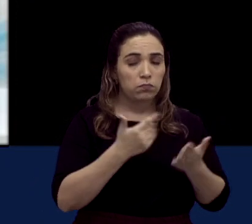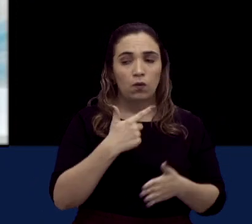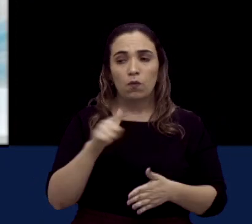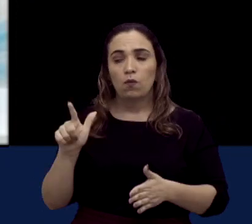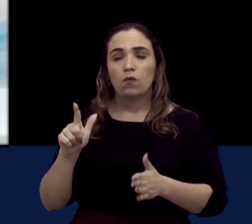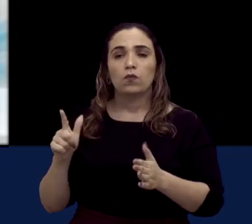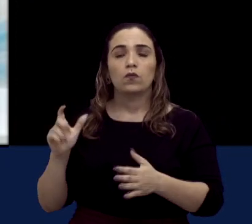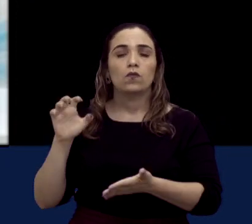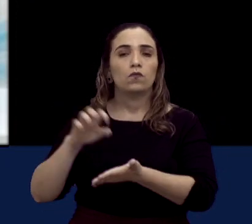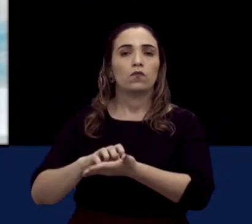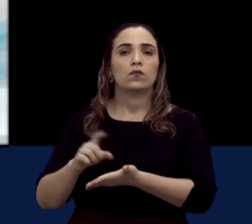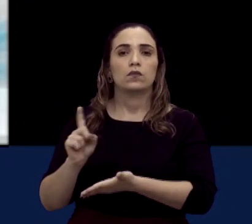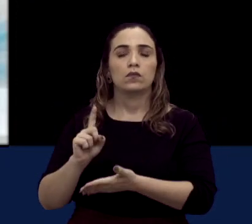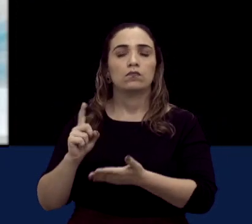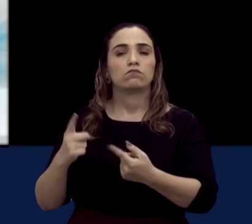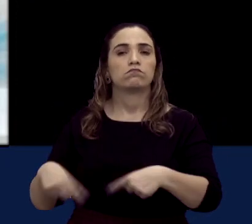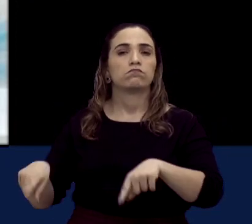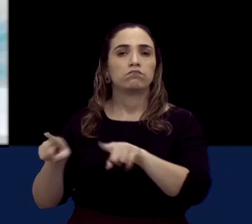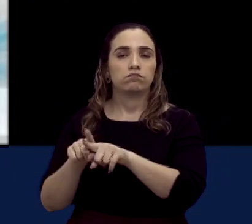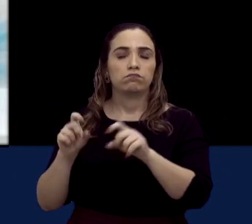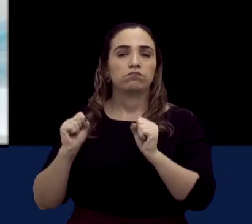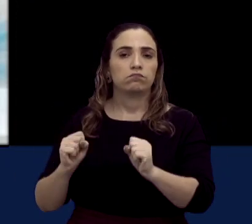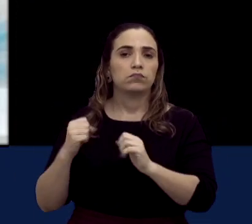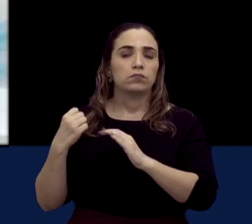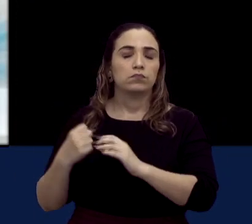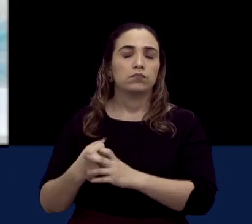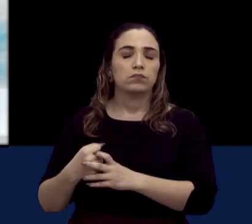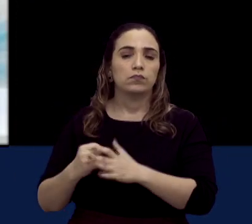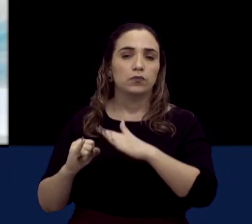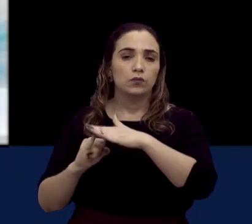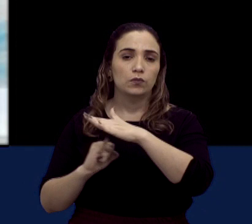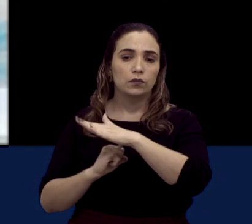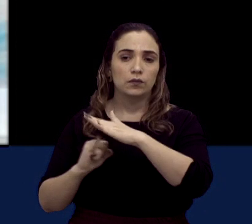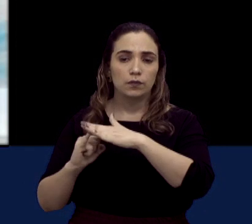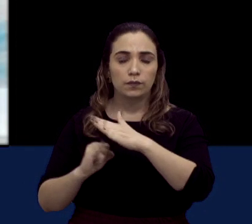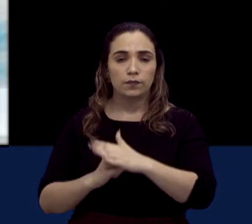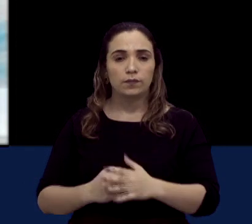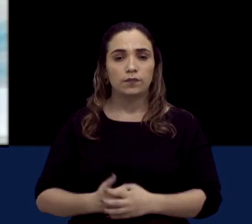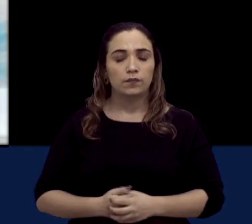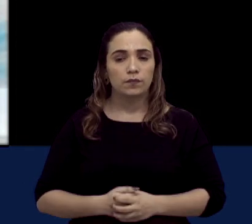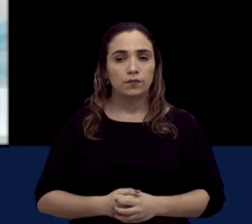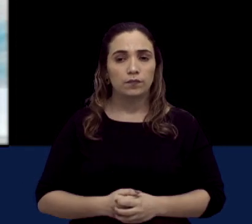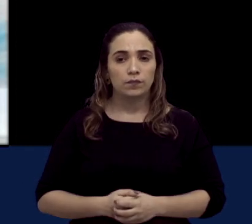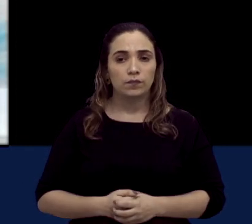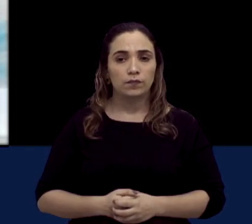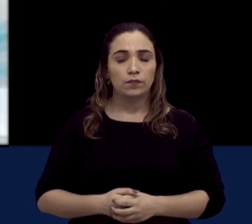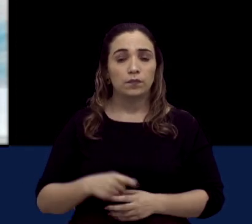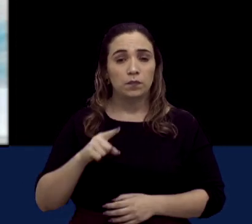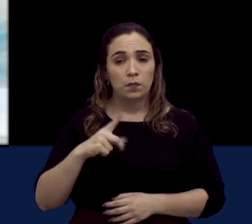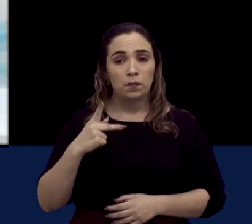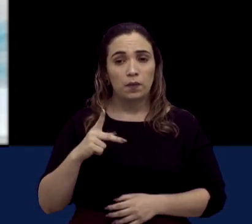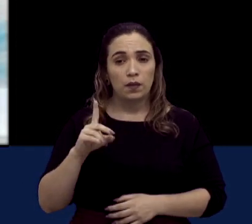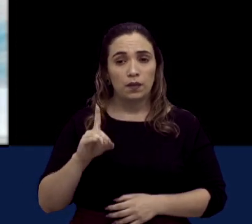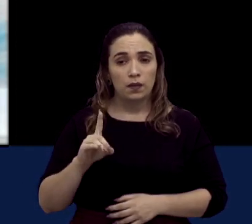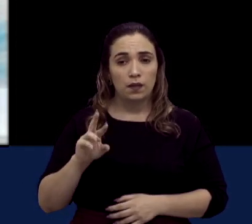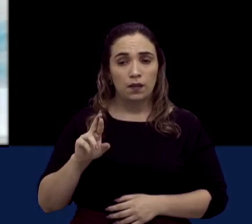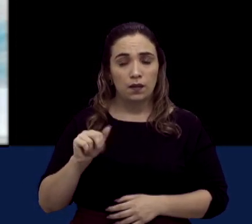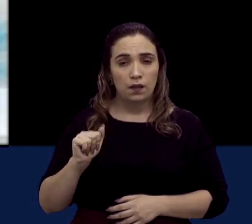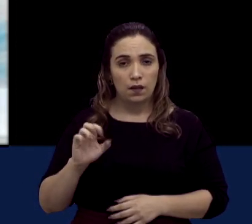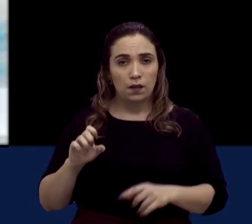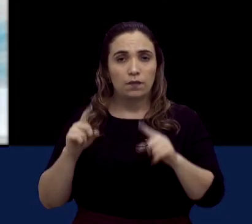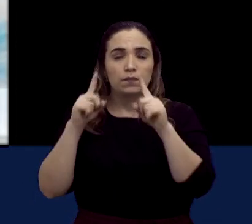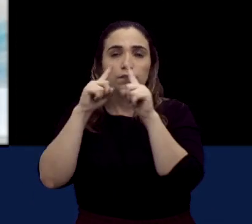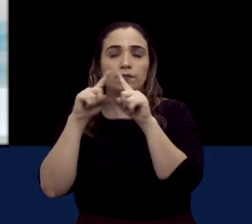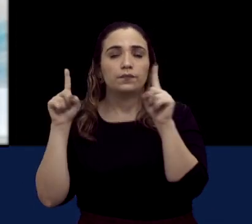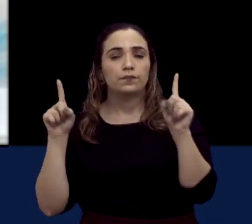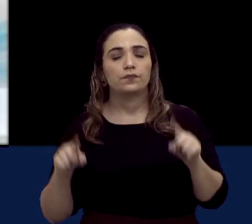Por que a gente começou aqui nesse segundo momento falando de contrato de gestão? Porque lá no PDR-AE, ele fala,